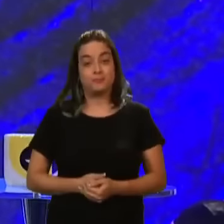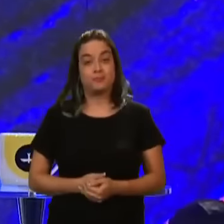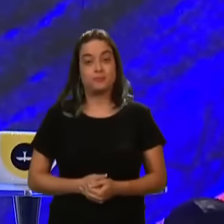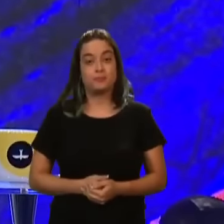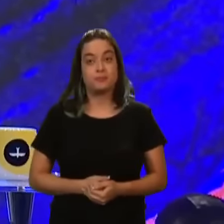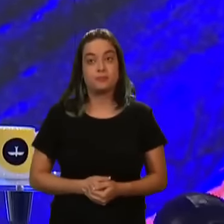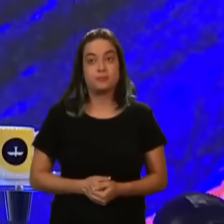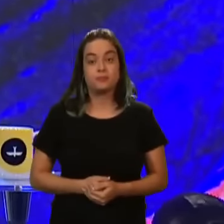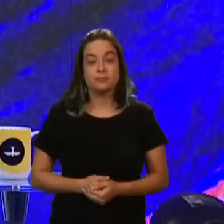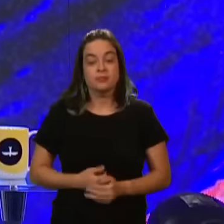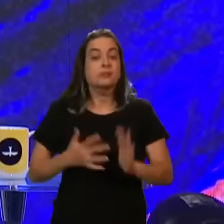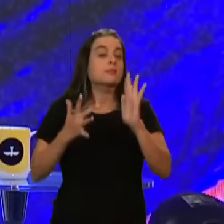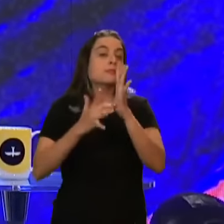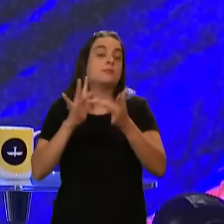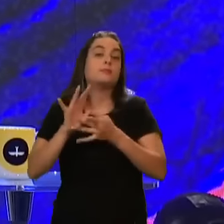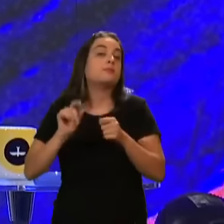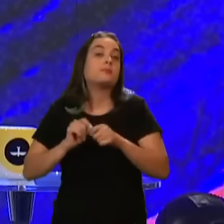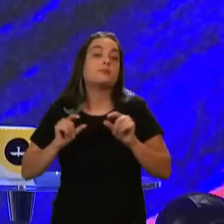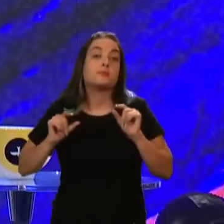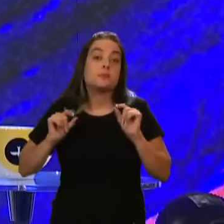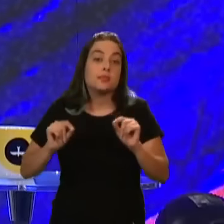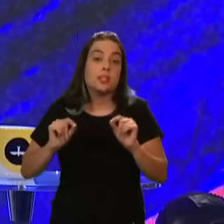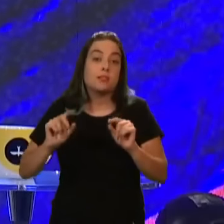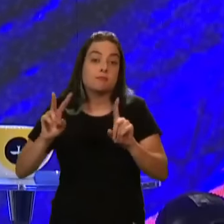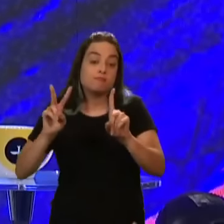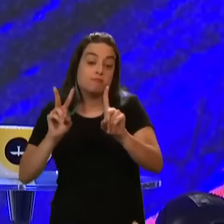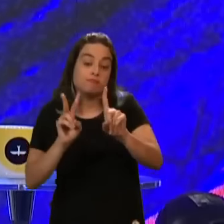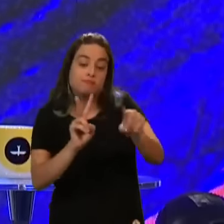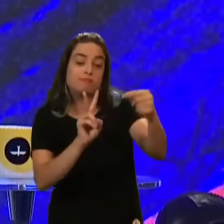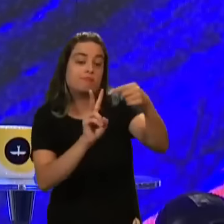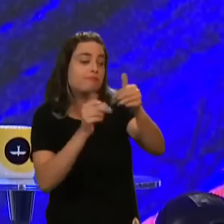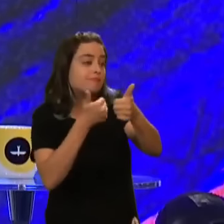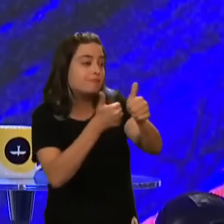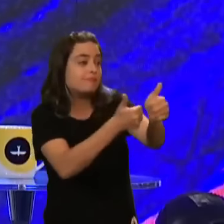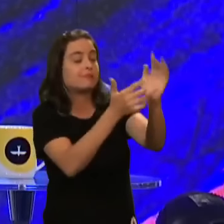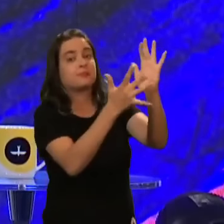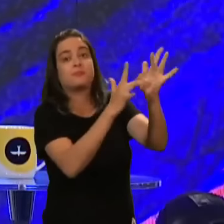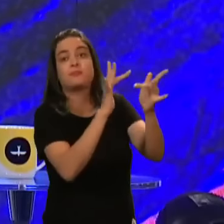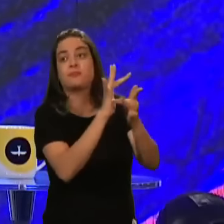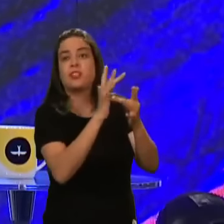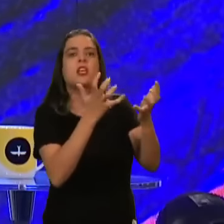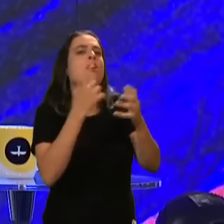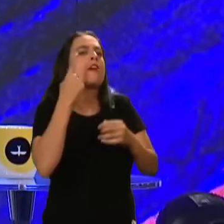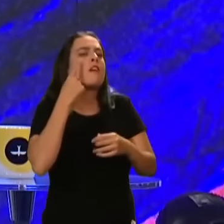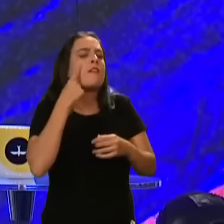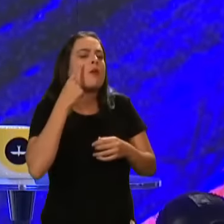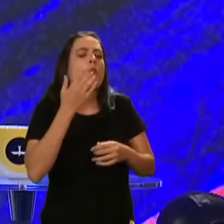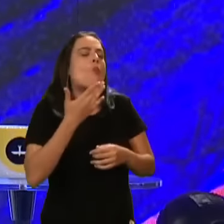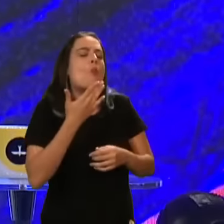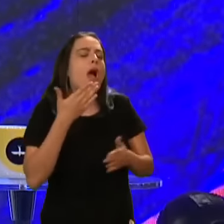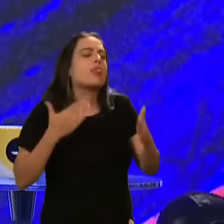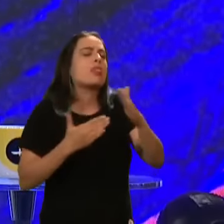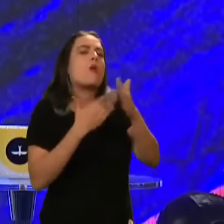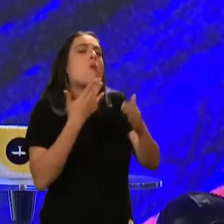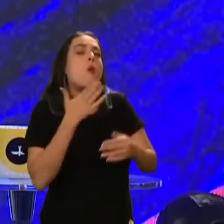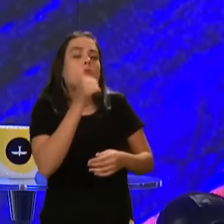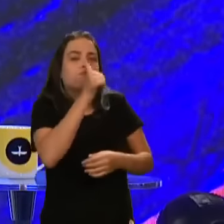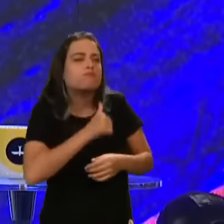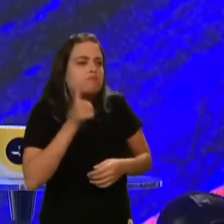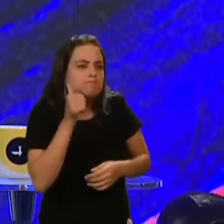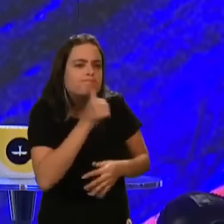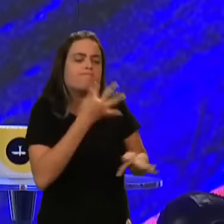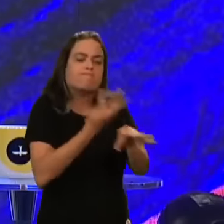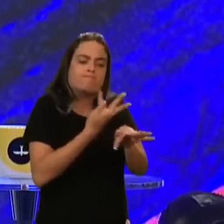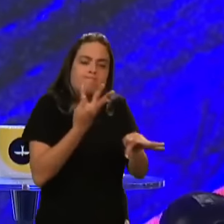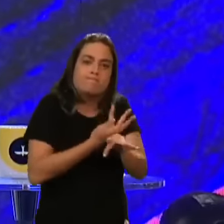Então Jesus fez eles seguirem. Jesus estava querendo ver a disposição deles e o sacrifício deles e a renúncia deles